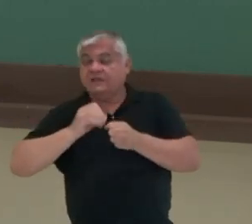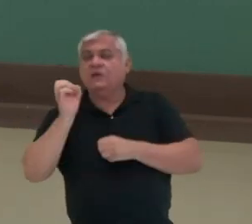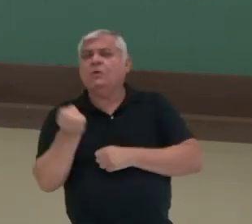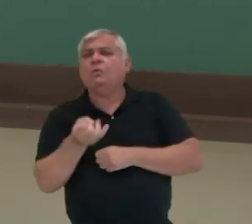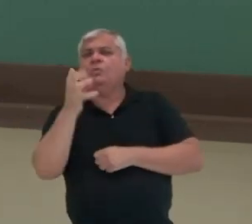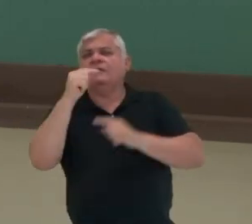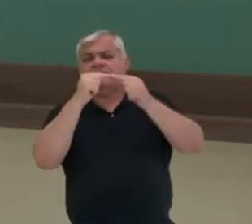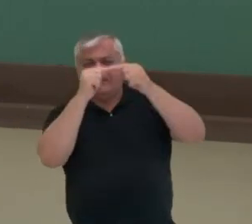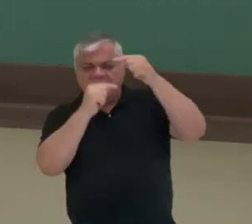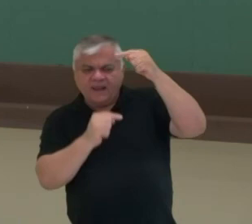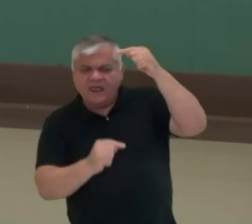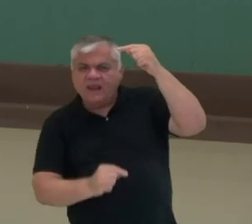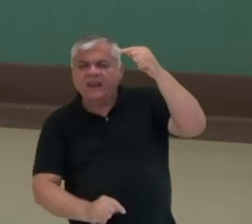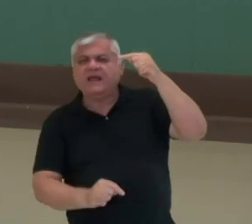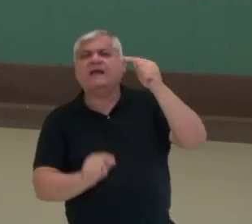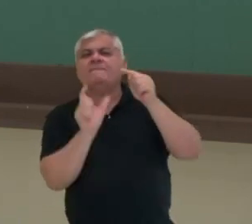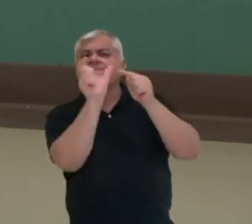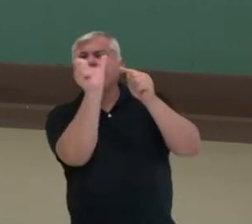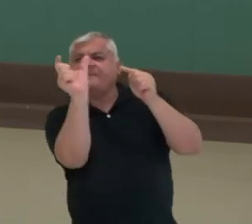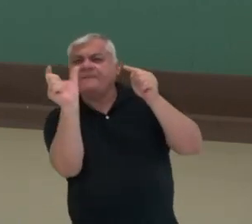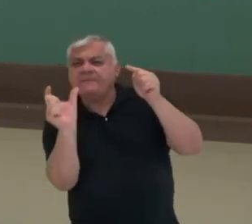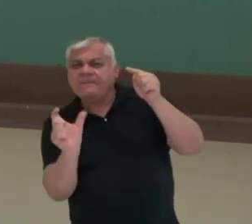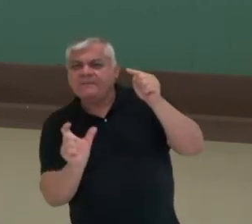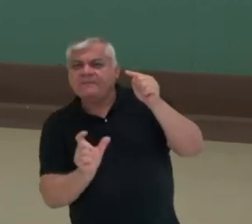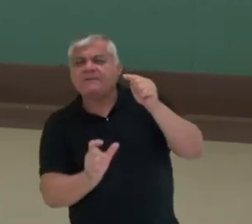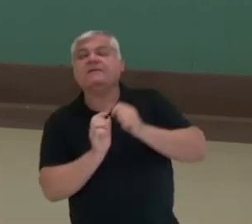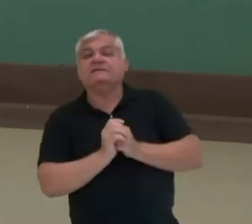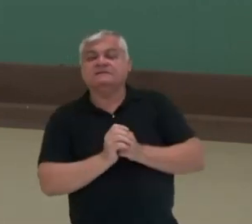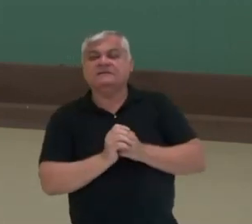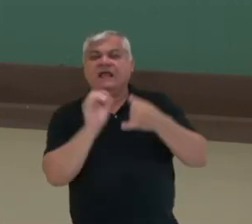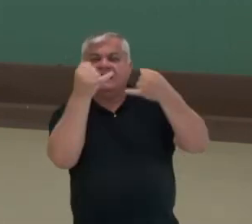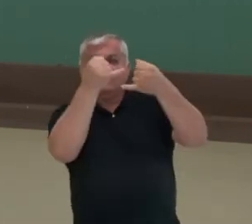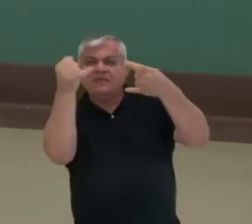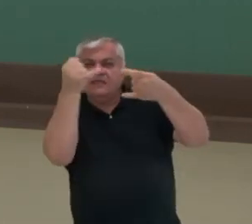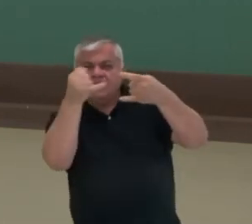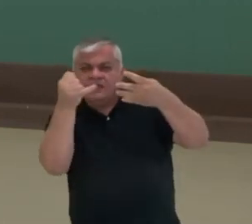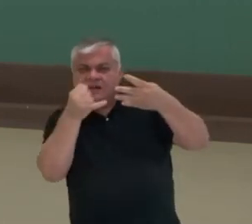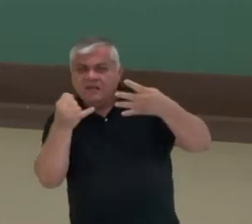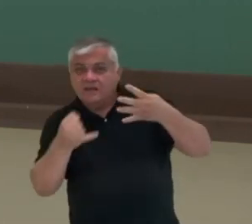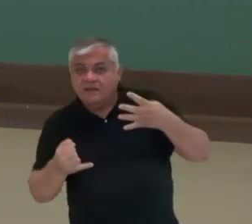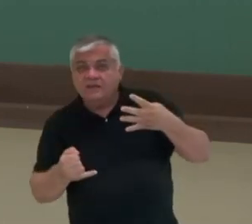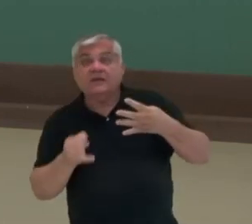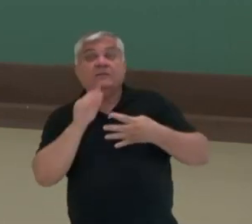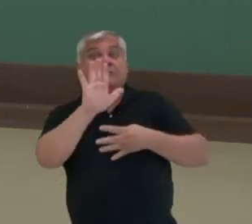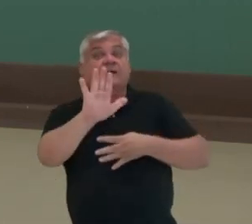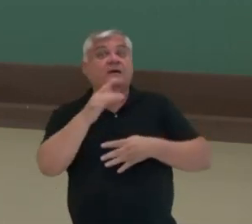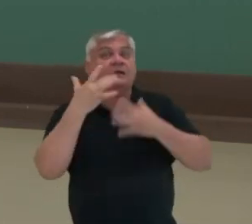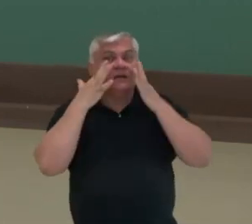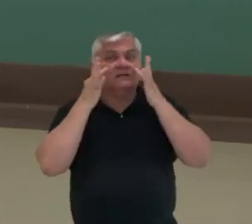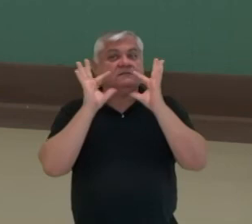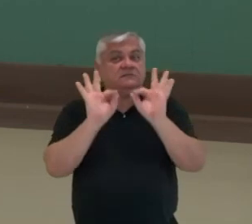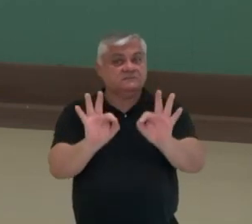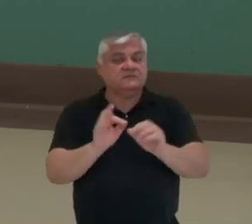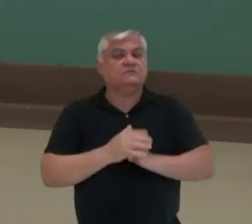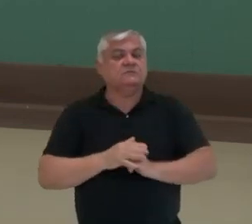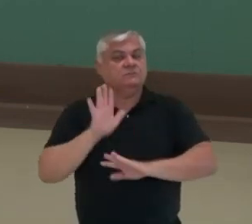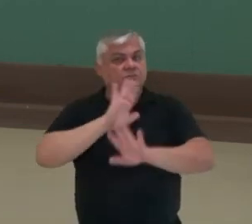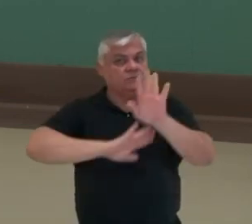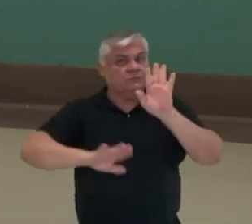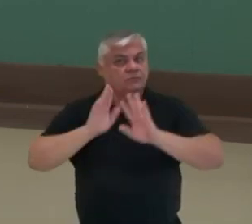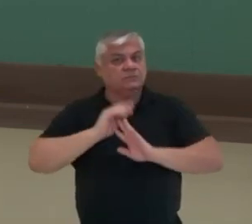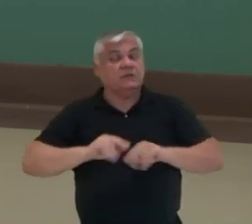máximo de palavras, o número mínimo. Atente para a questão qual? Exatamente, de não fugir ao